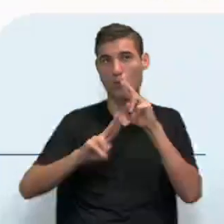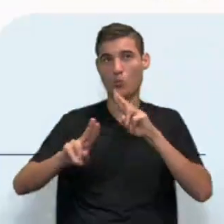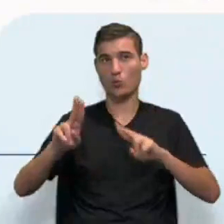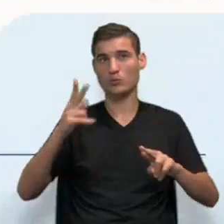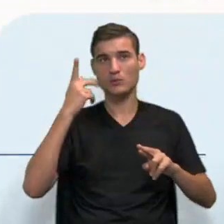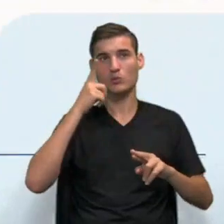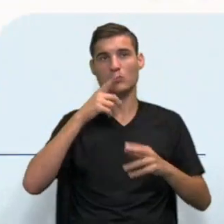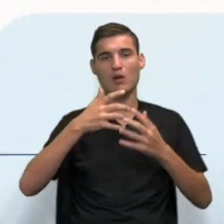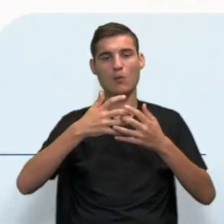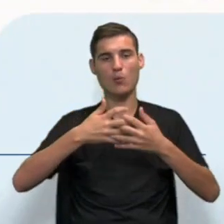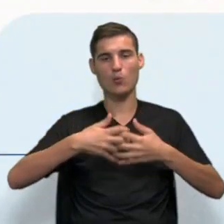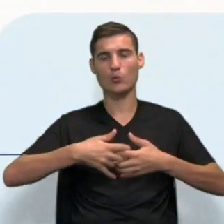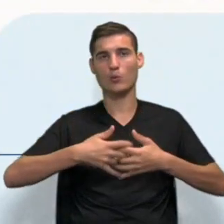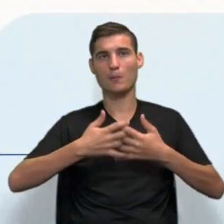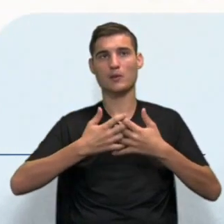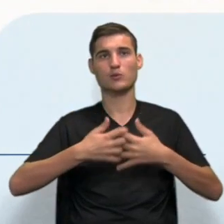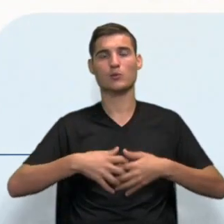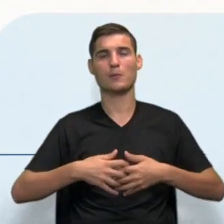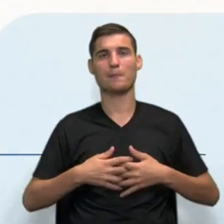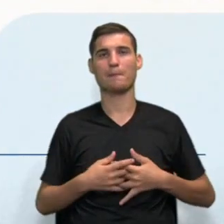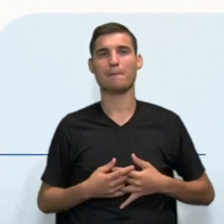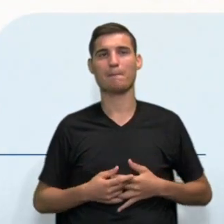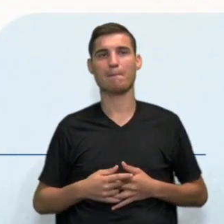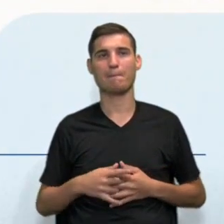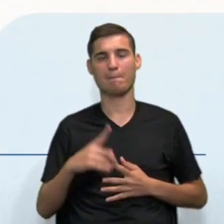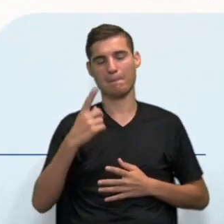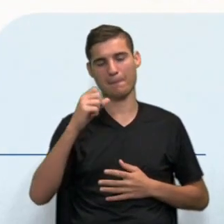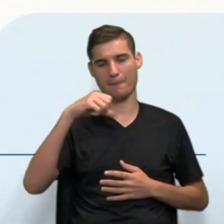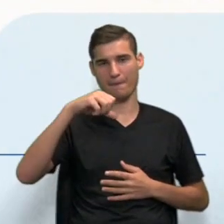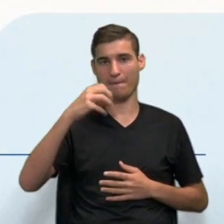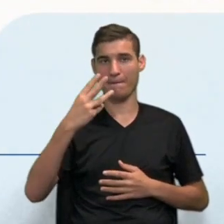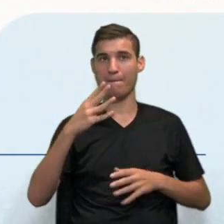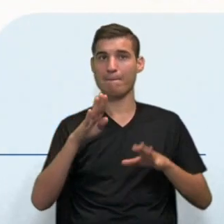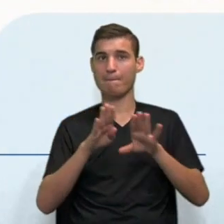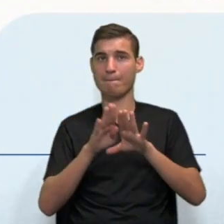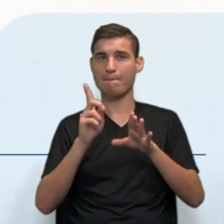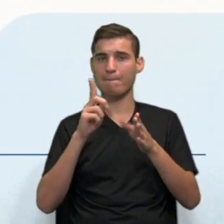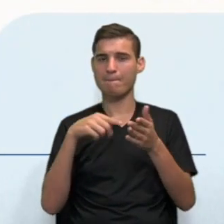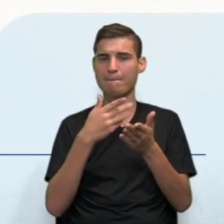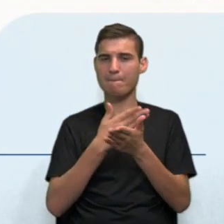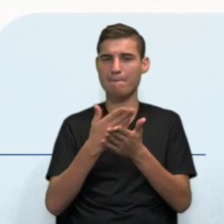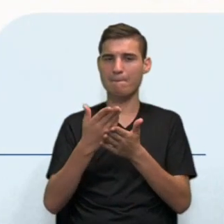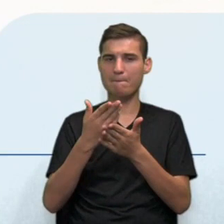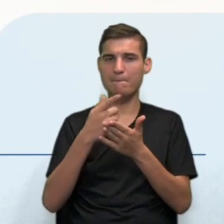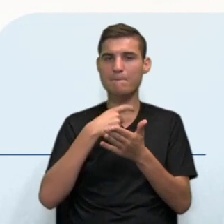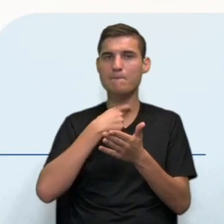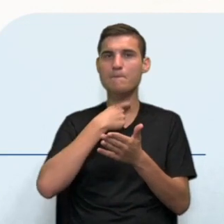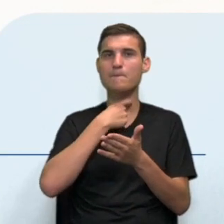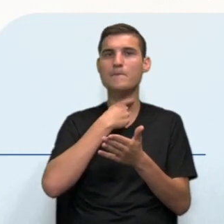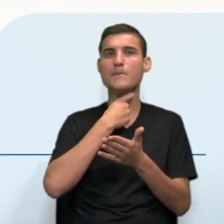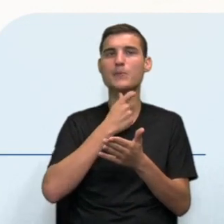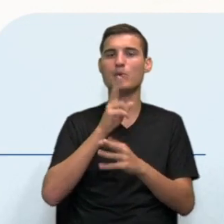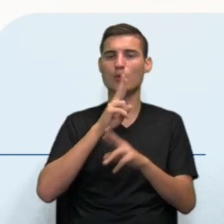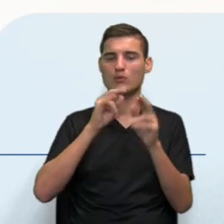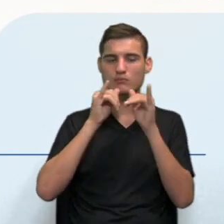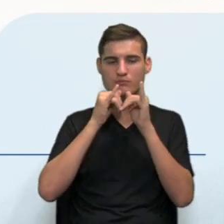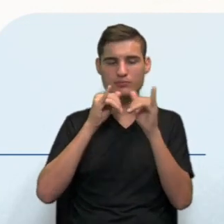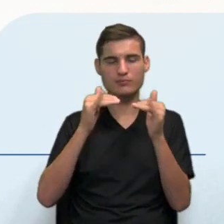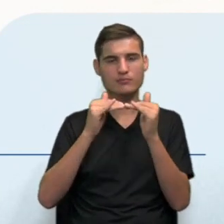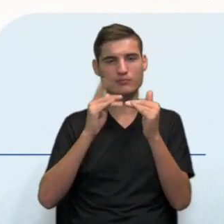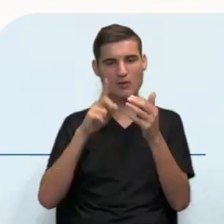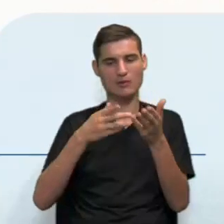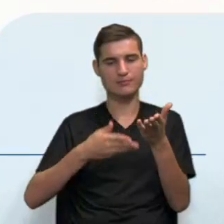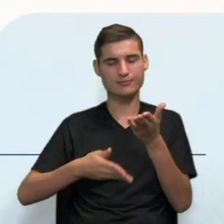elétrico automático que fazia isso. Depois, em 1893, começaram as transmissões de voz por ondas eletromagnéticas, ou